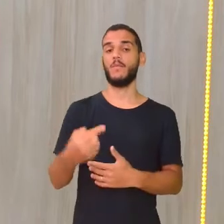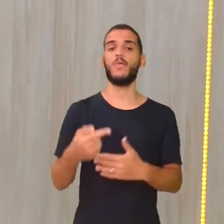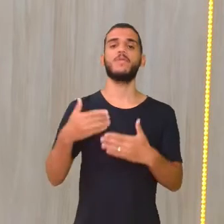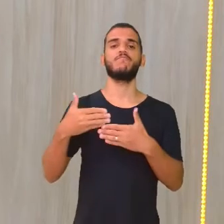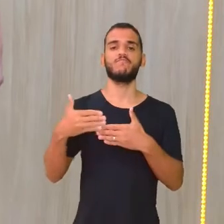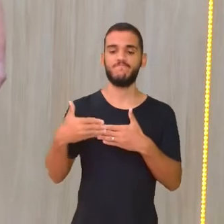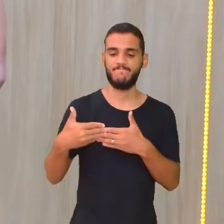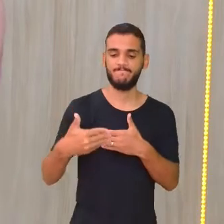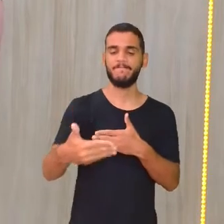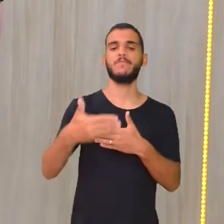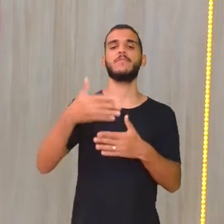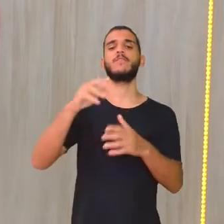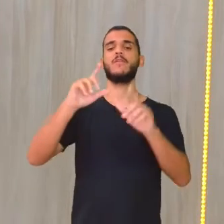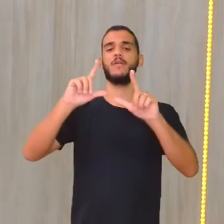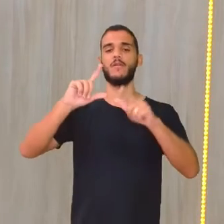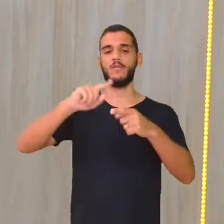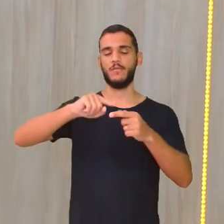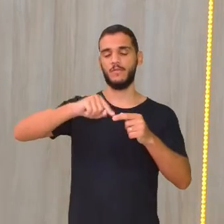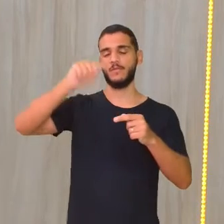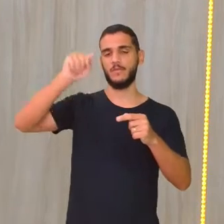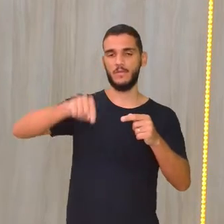gente vai trabalhar os quadriláteros.